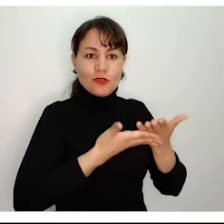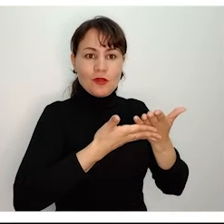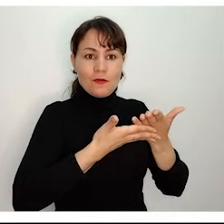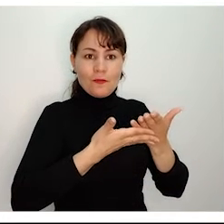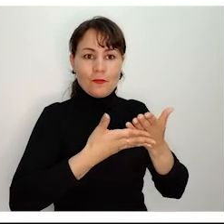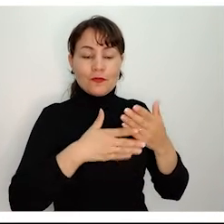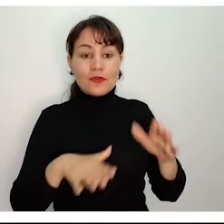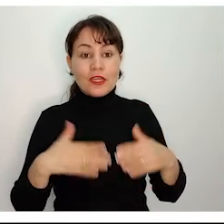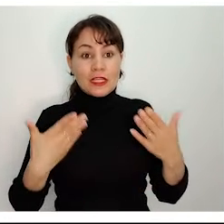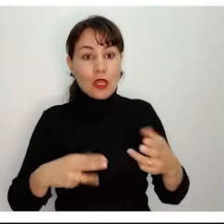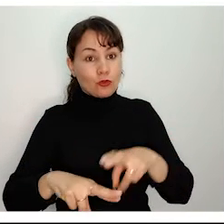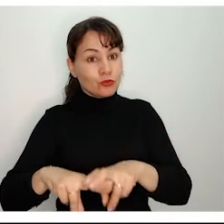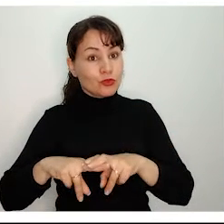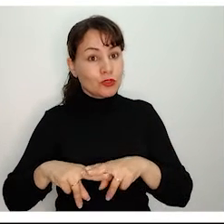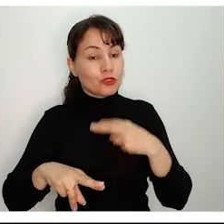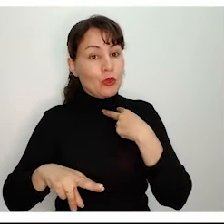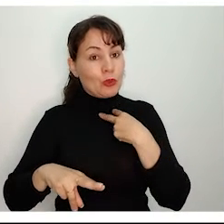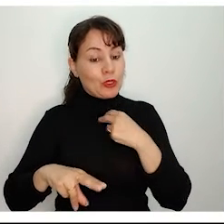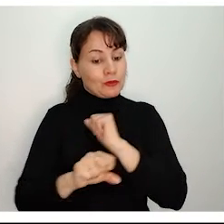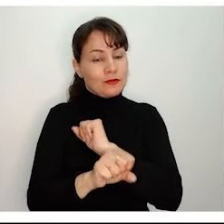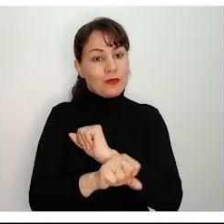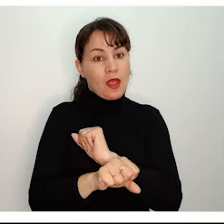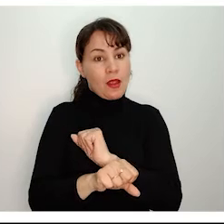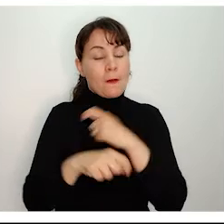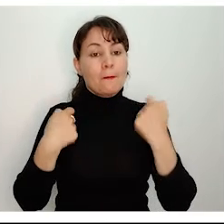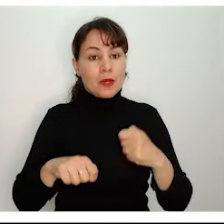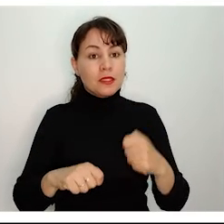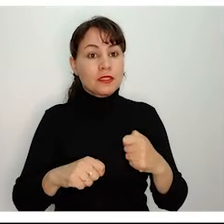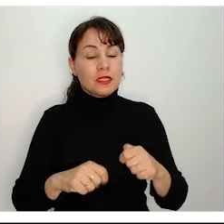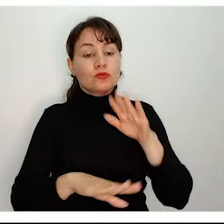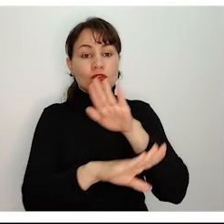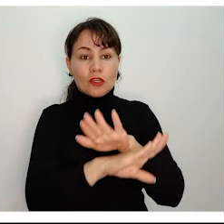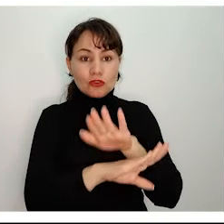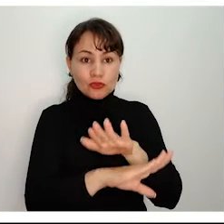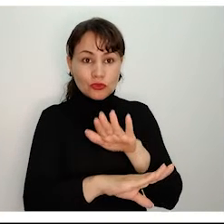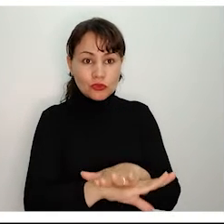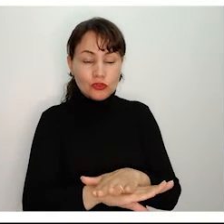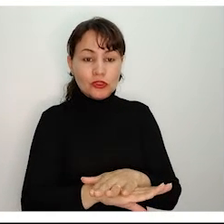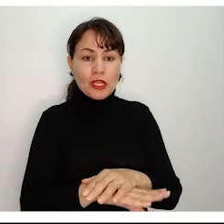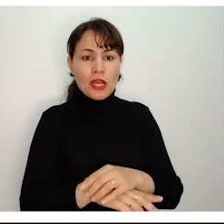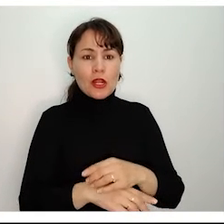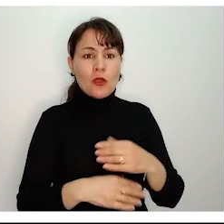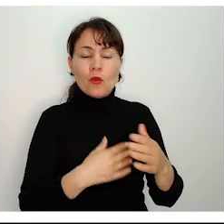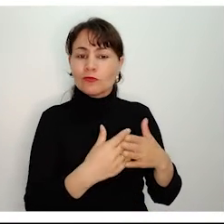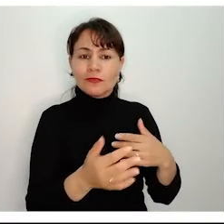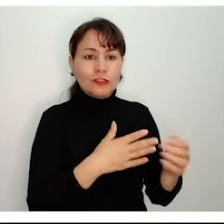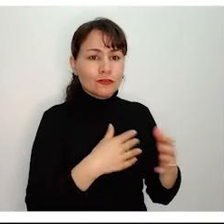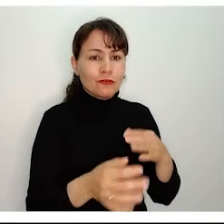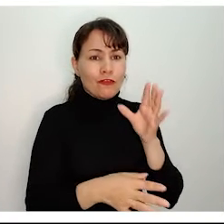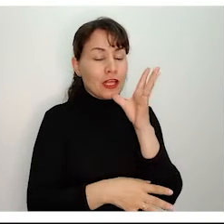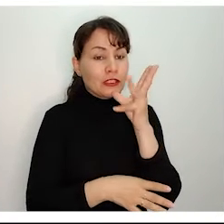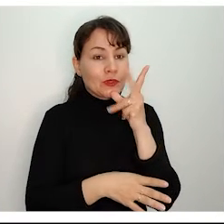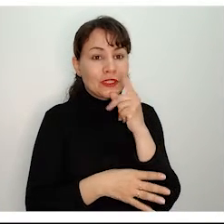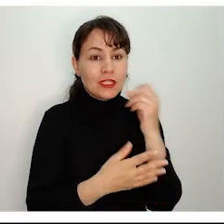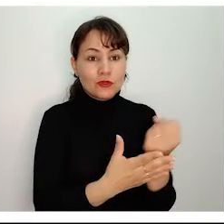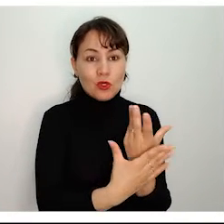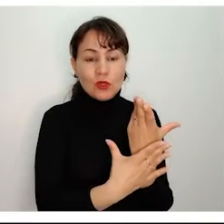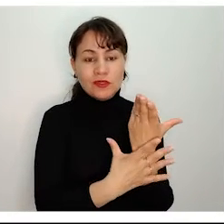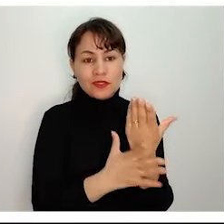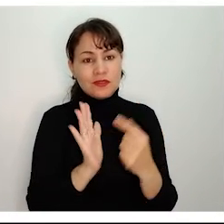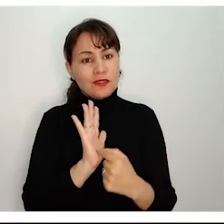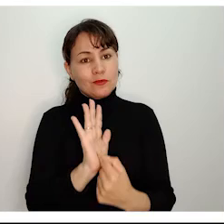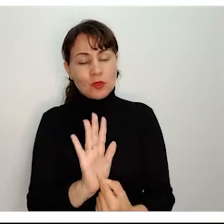dessa estimulação. Então, por isso, nós não podemos esperar, nós precisamos ajudar quando qualquer atraso